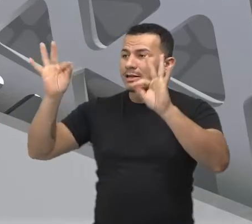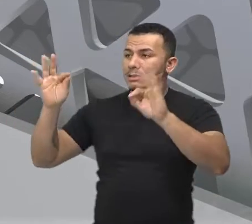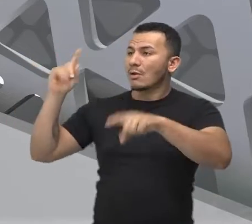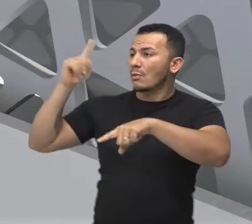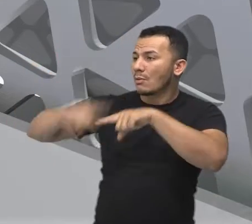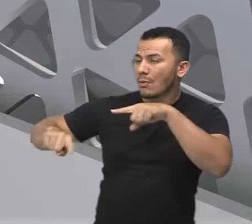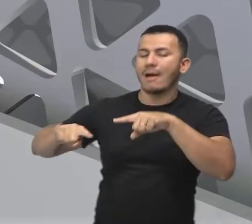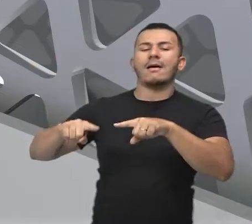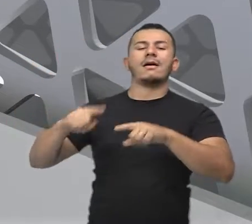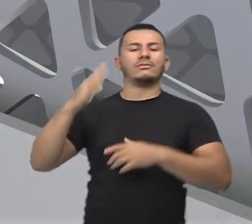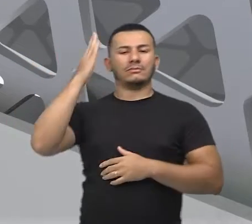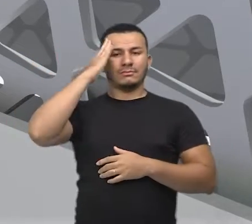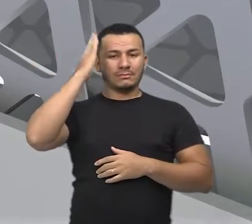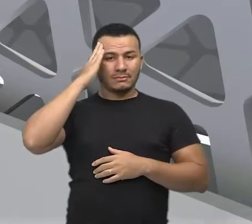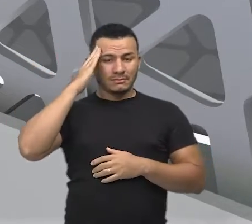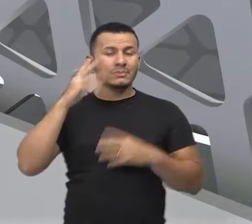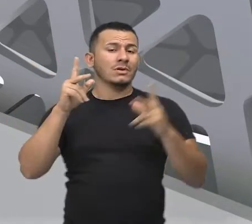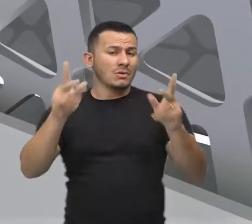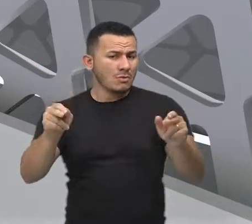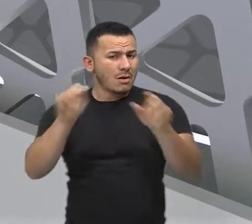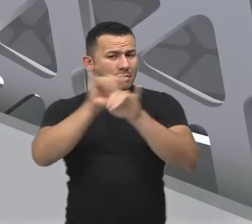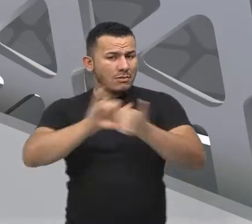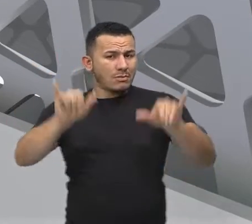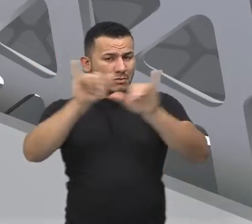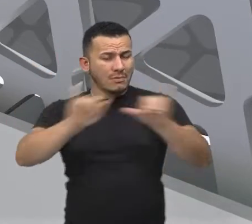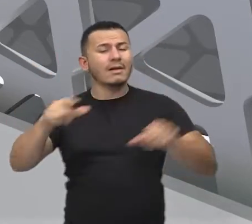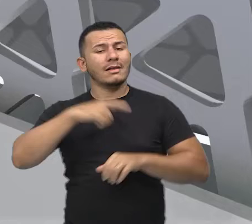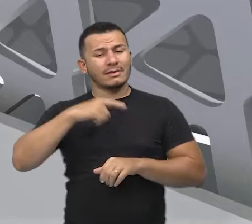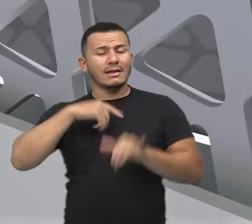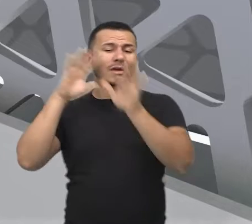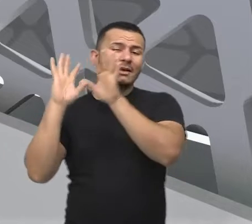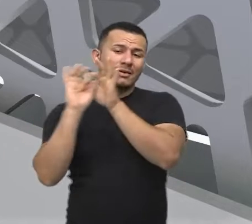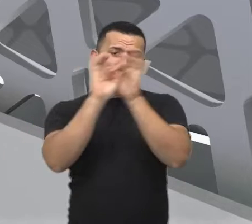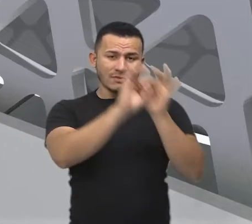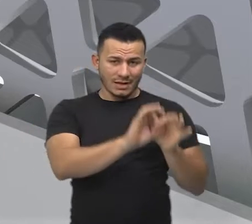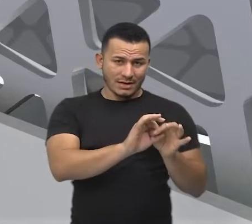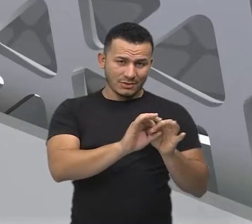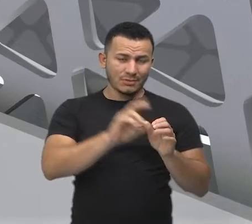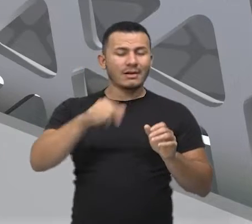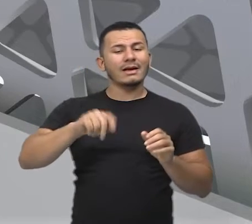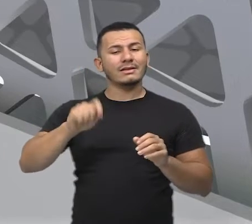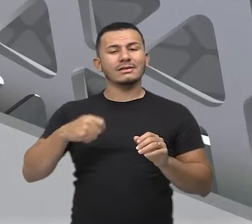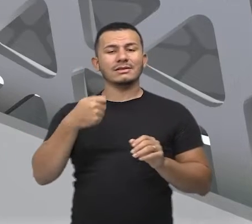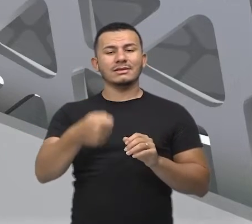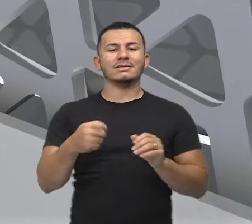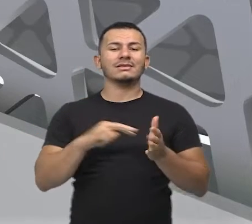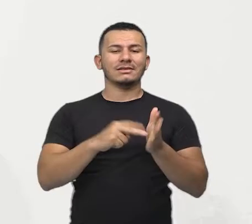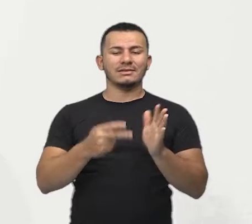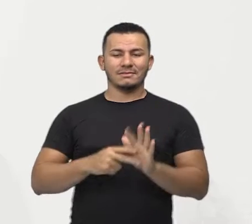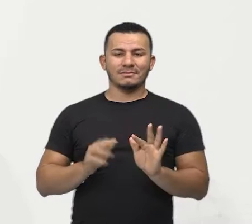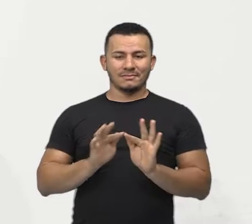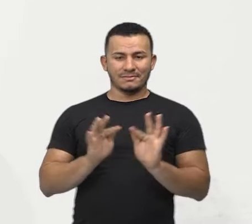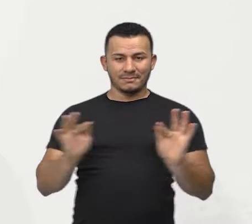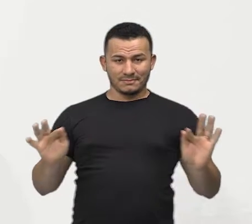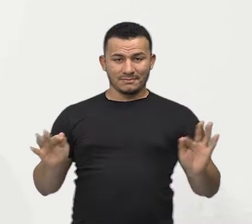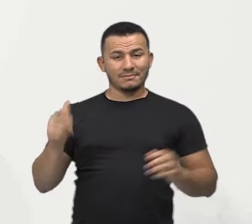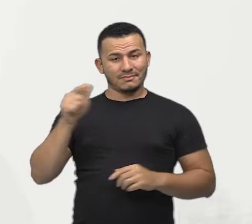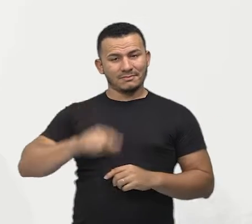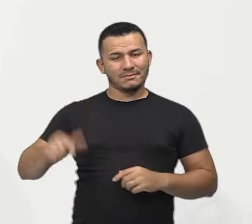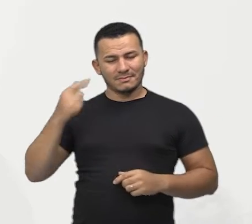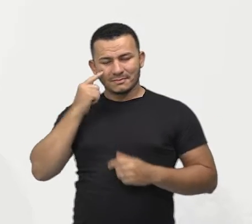faz todo sentido e os enunciados possuem sentidos. Então, nós podemos dizer que são frases. Colocando aí a nossa placa mais uma